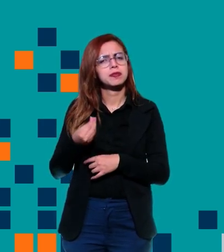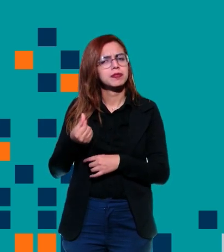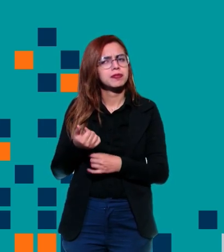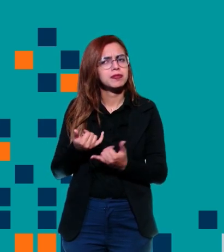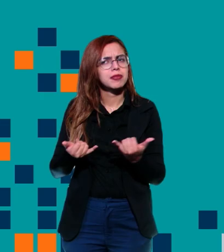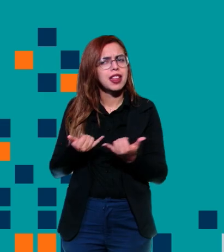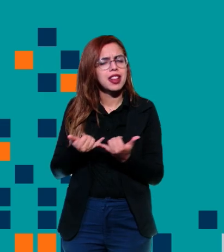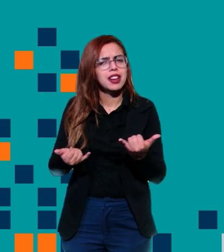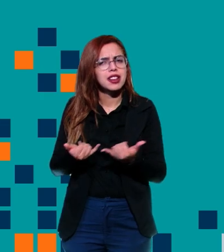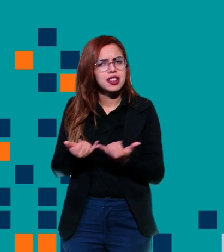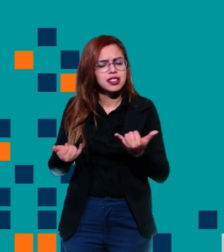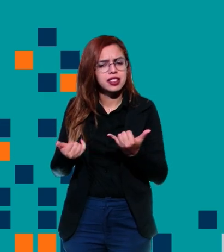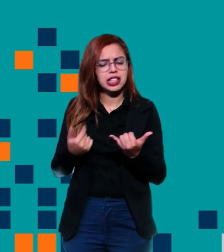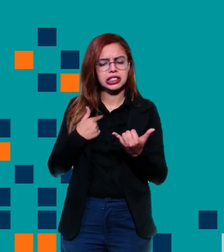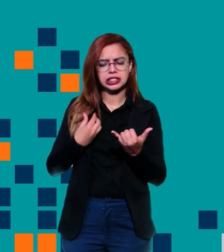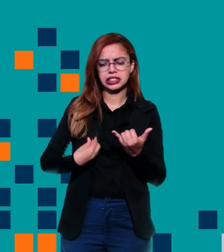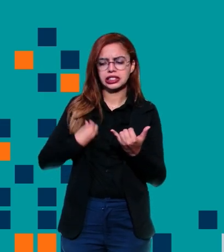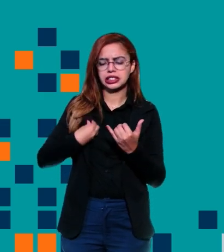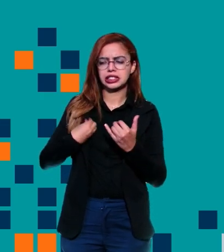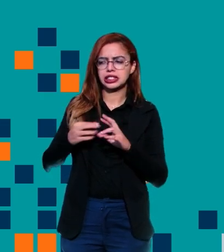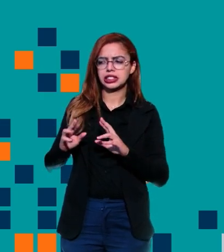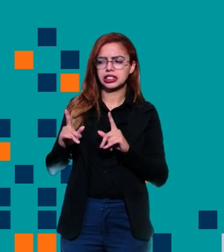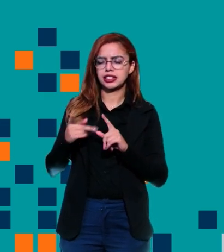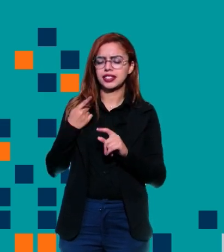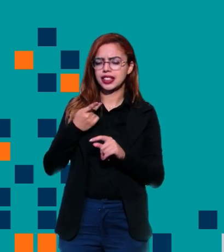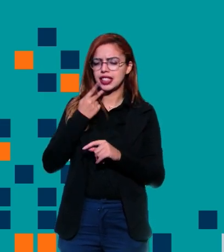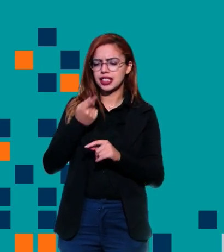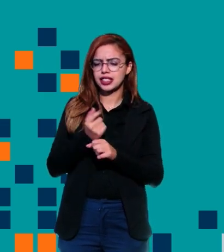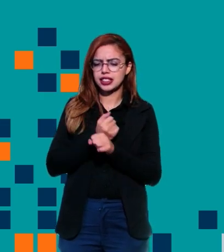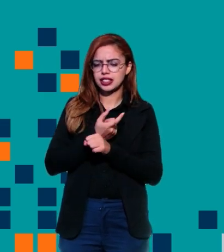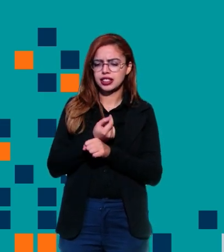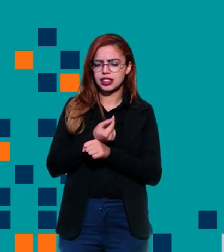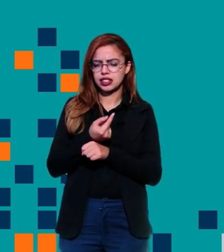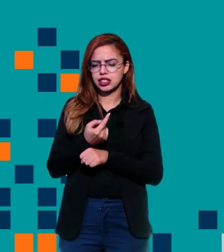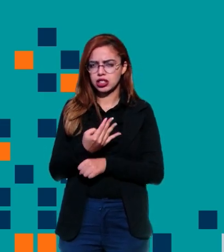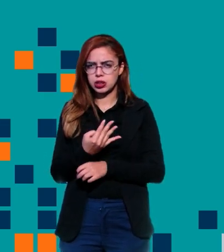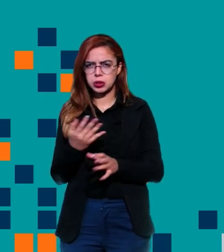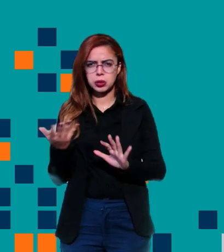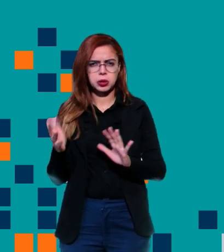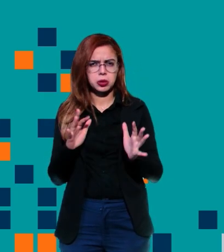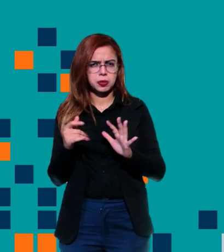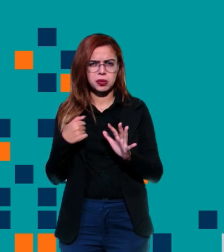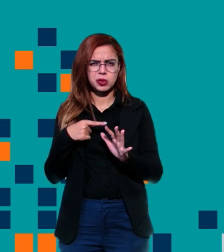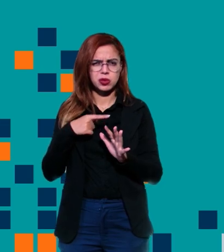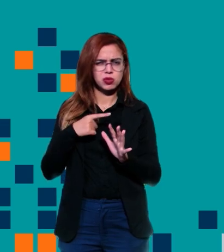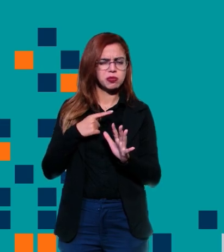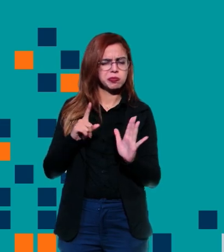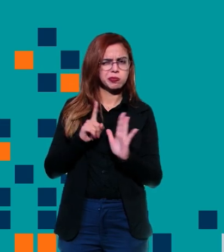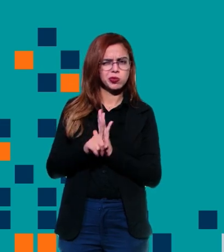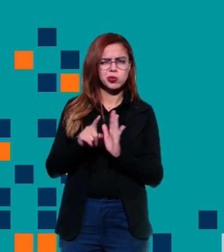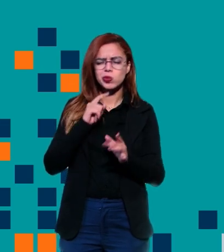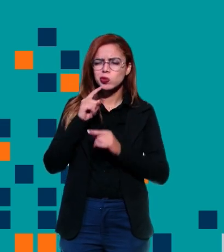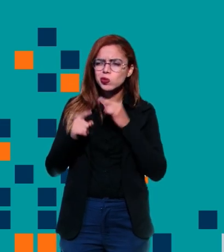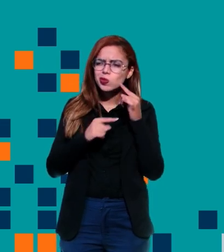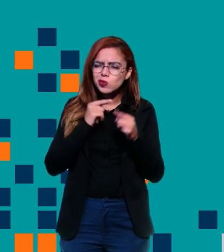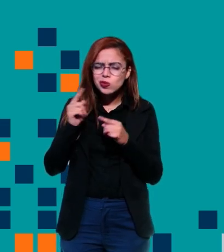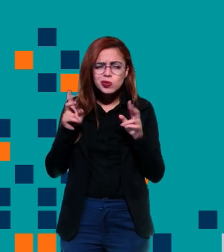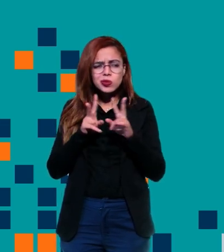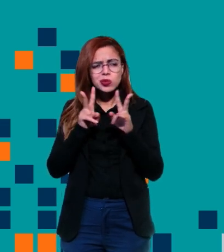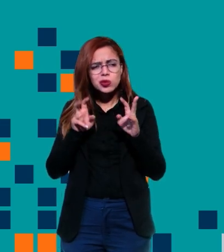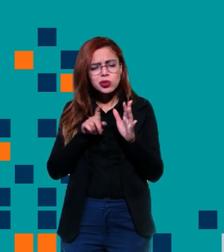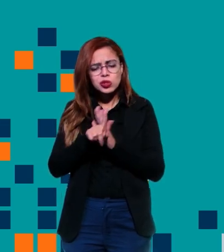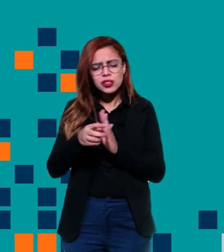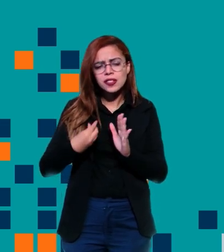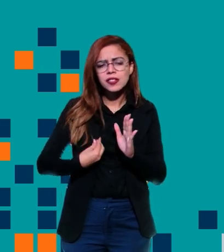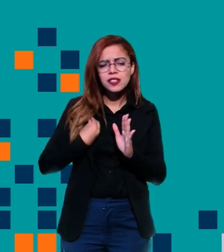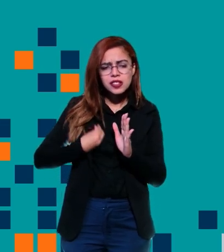parece que eu dei um tique na minha vida, isso foi em 2014, assim, que eu tinha muitos questionamentos sobre a vida dele, sobre